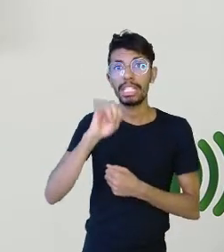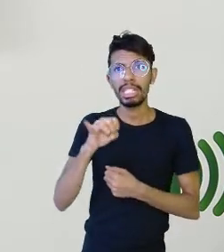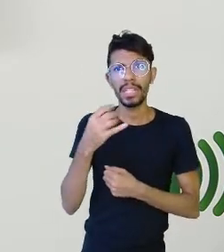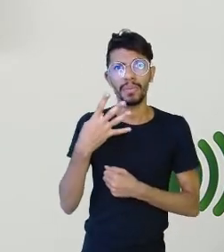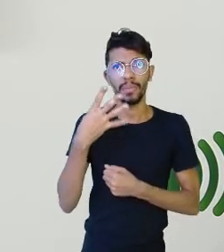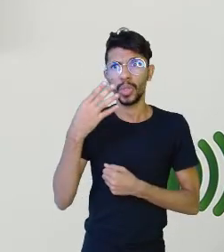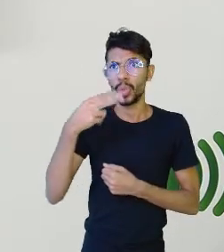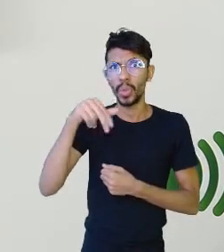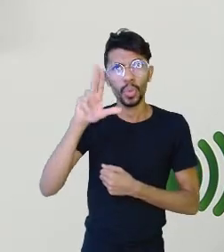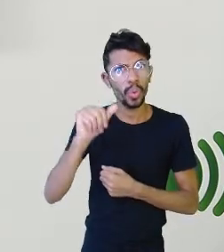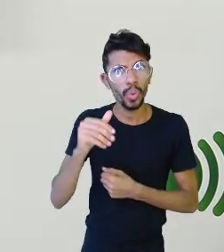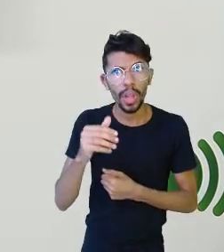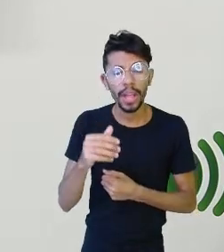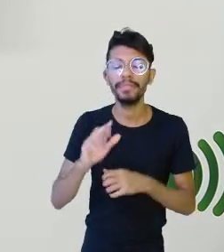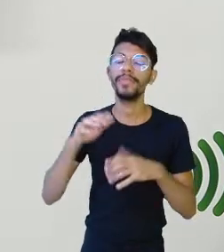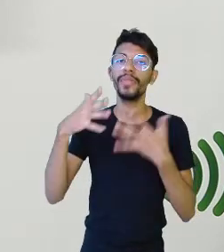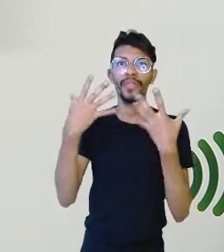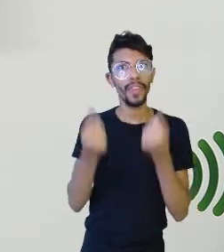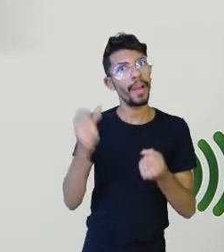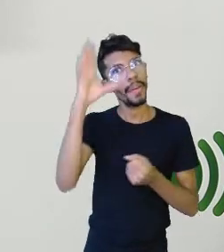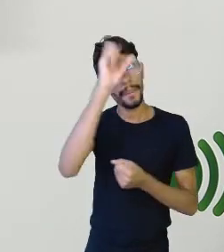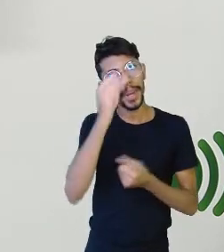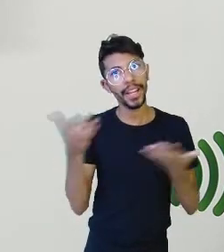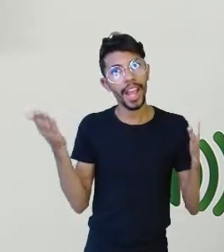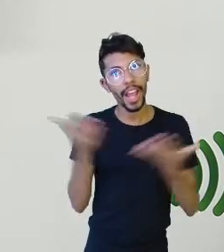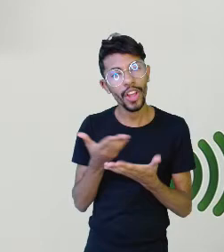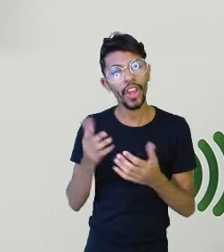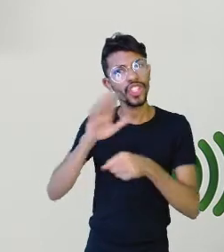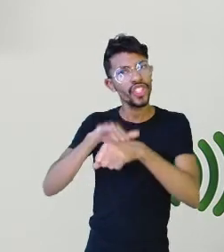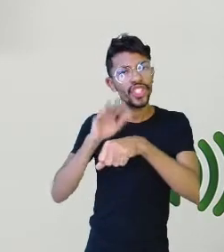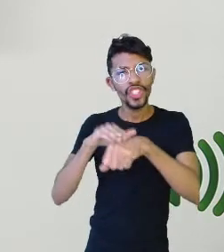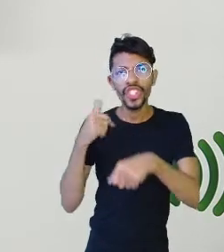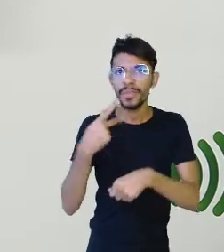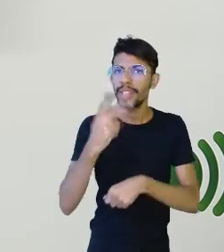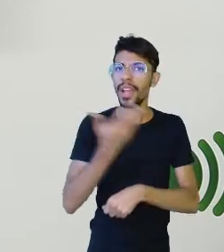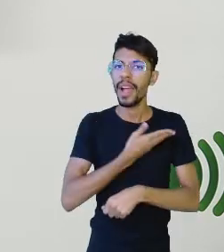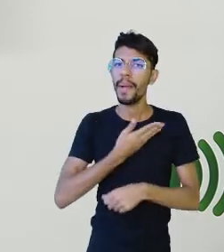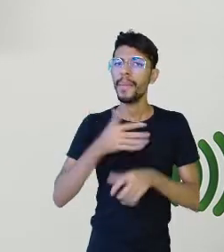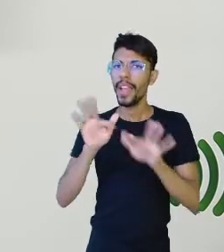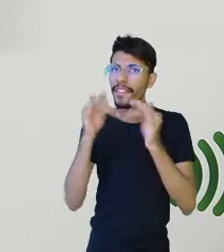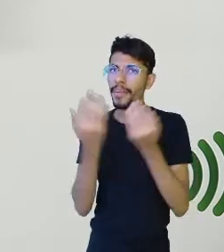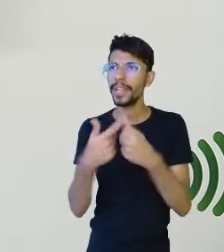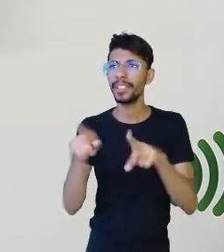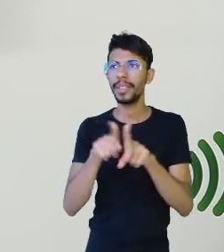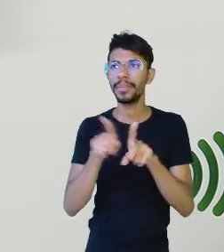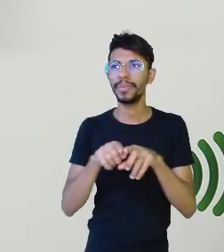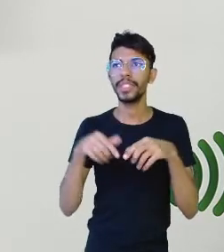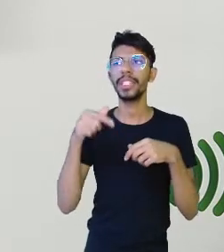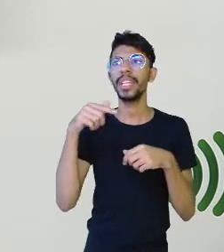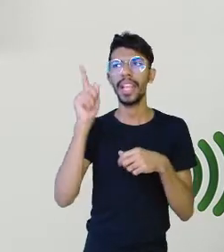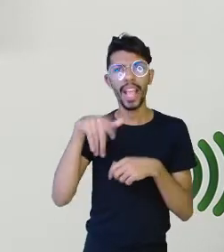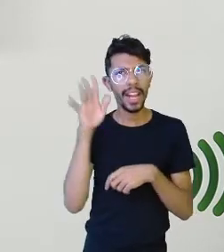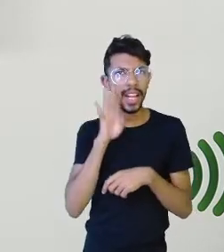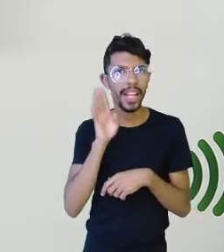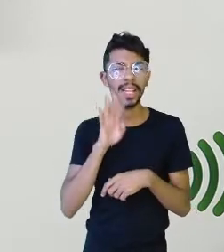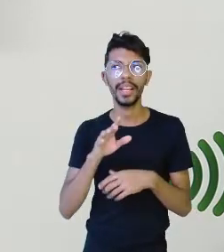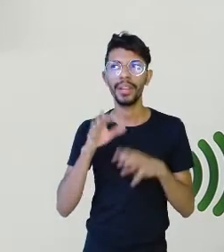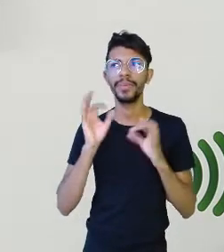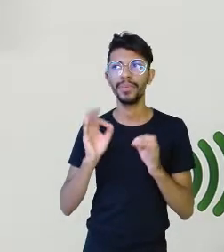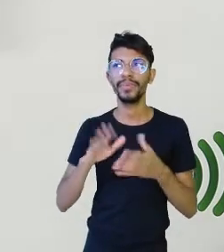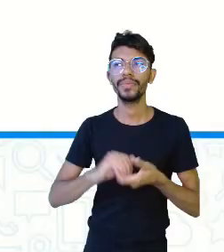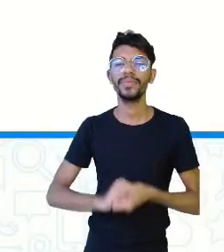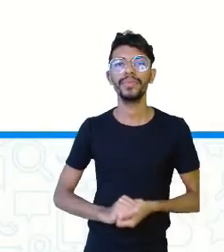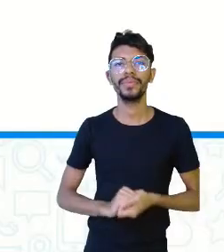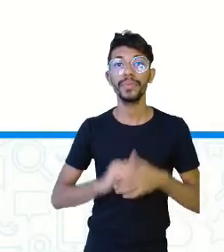de você e vamos aprender, porque é uma coisa muito legal e que eu creio que você vai levar para a sua vida. Um